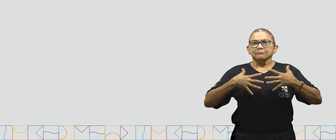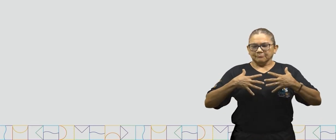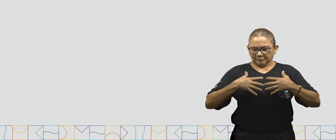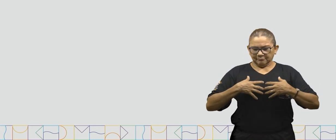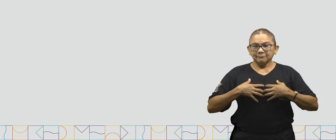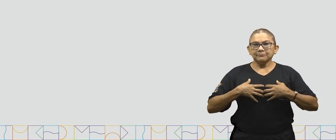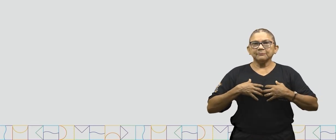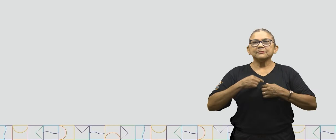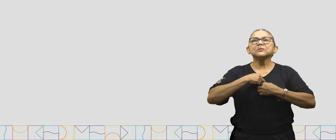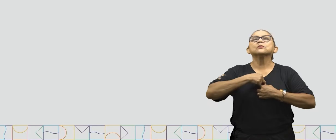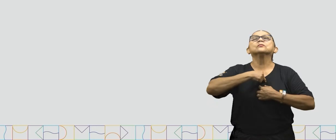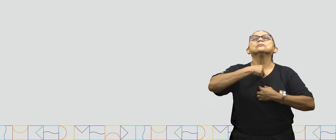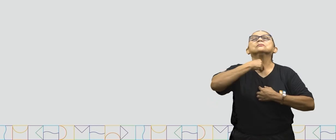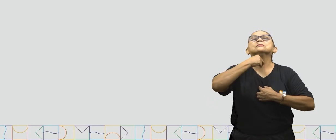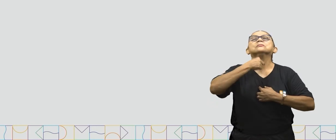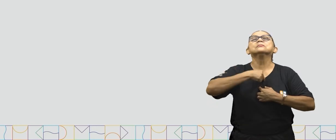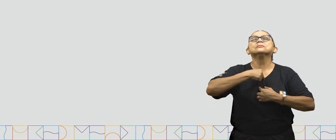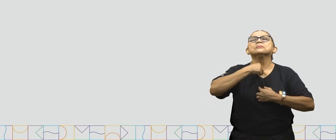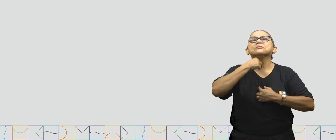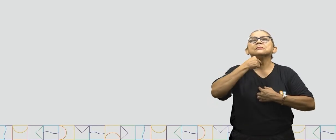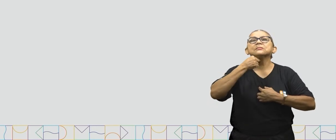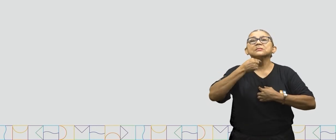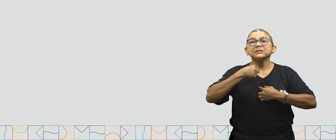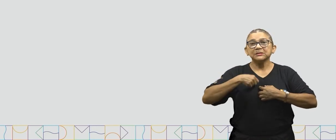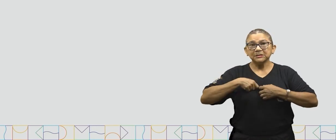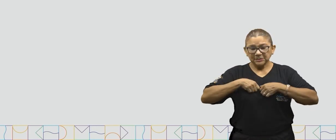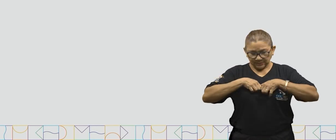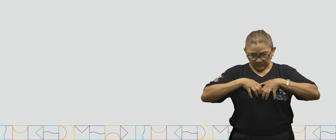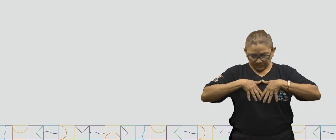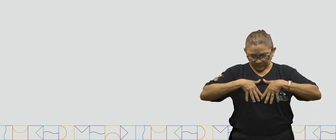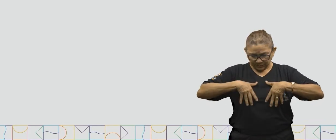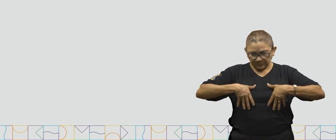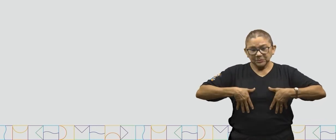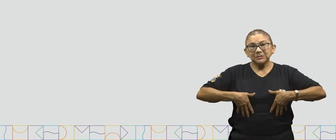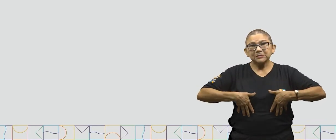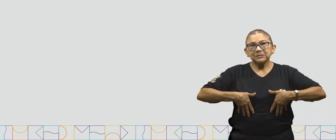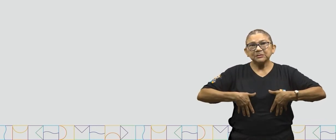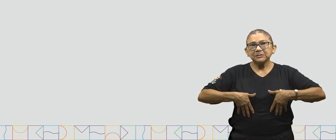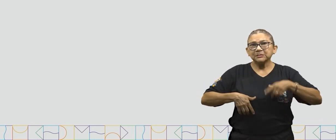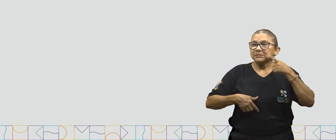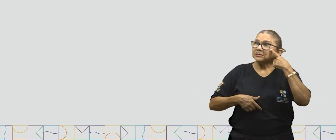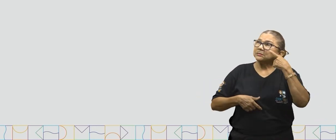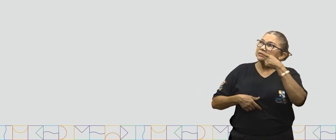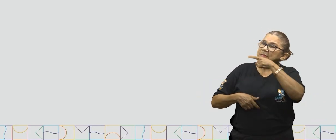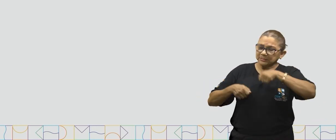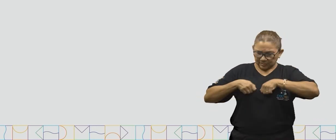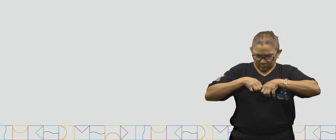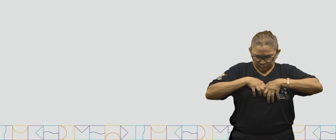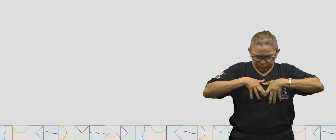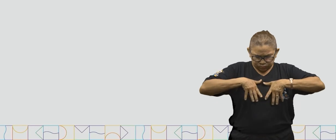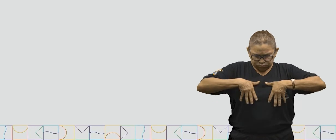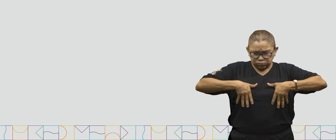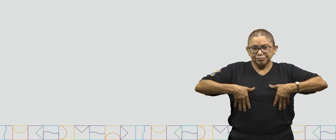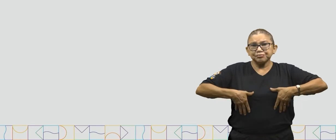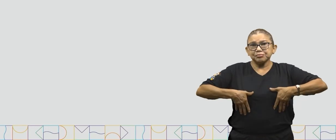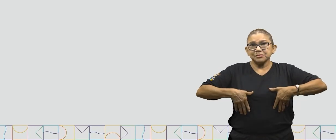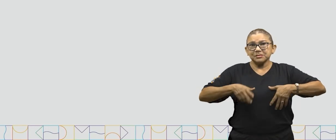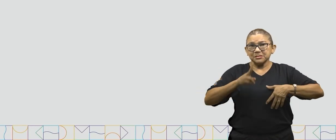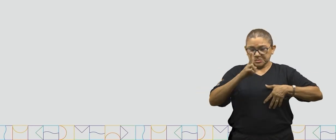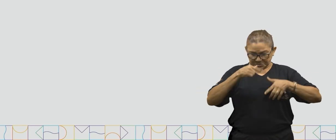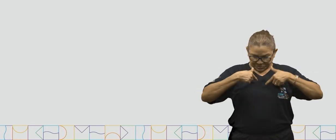é constituída por cartilagens em formato de C e se ramifica em 2